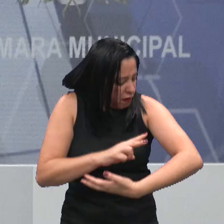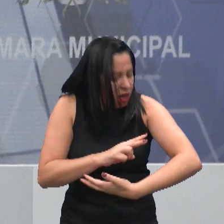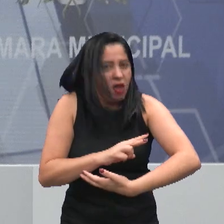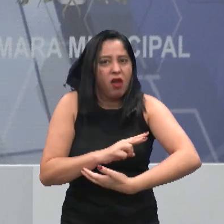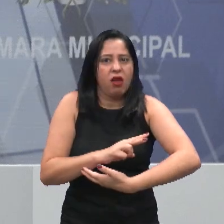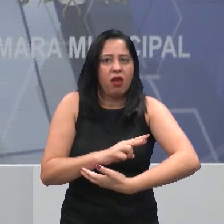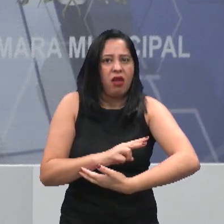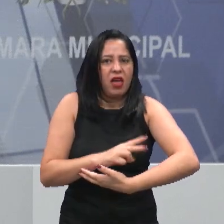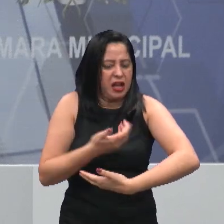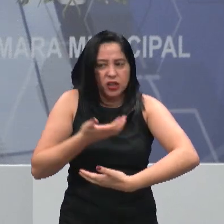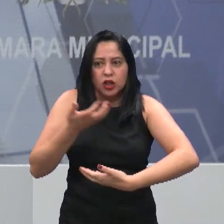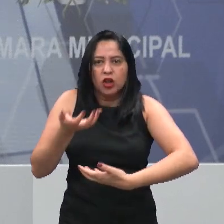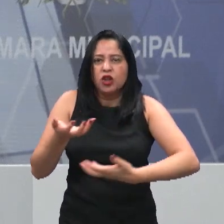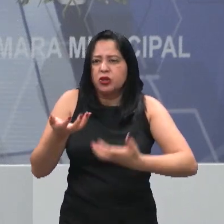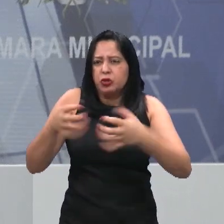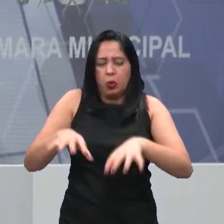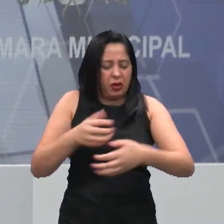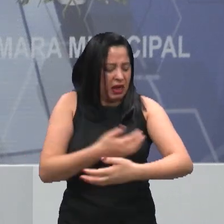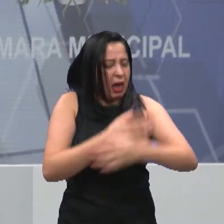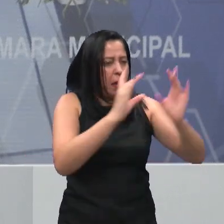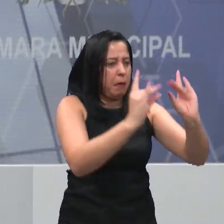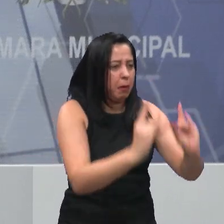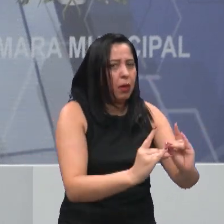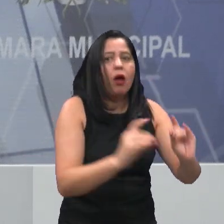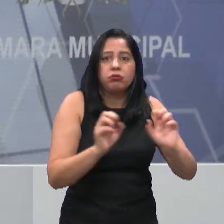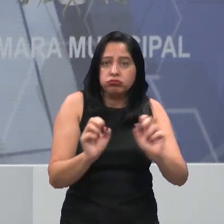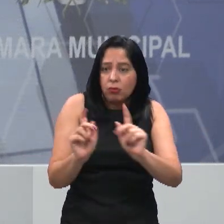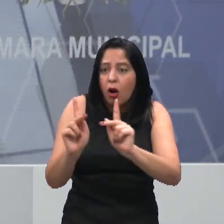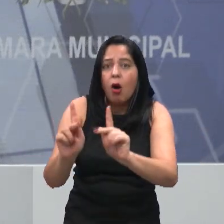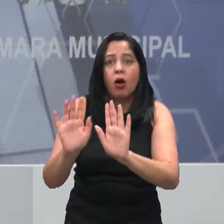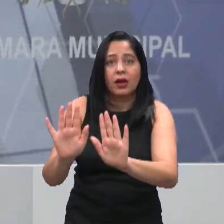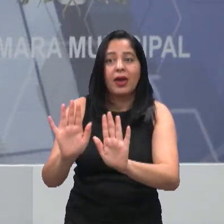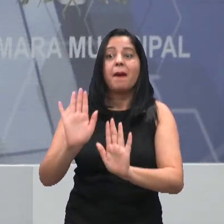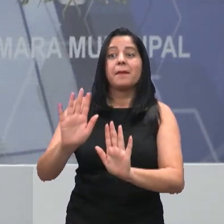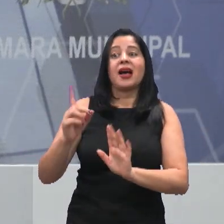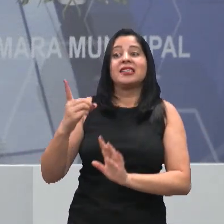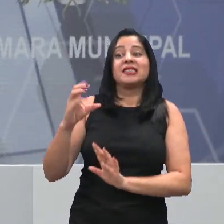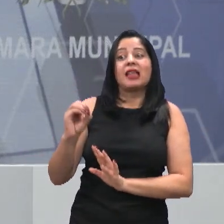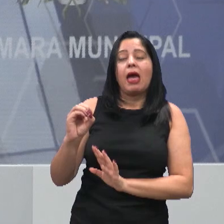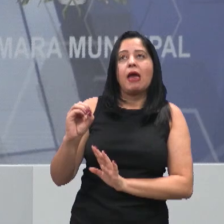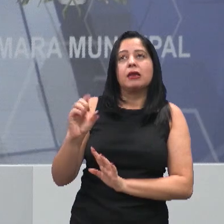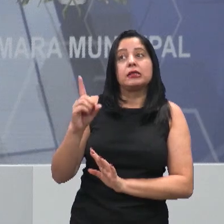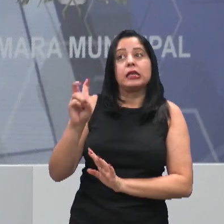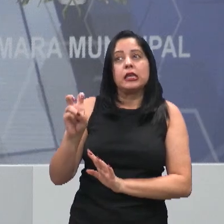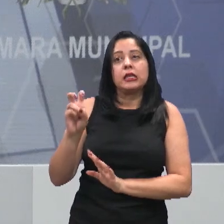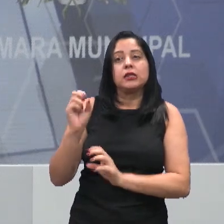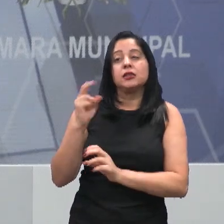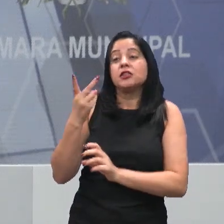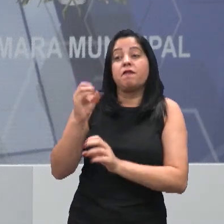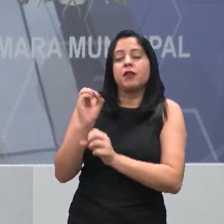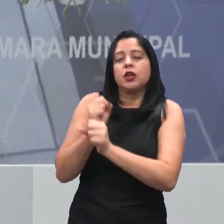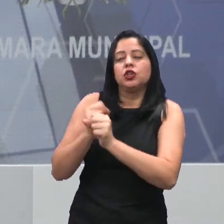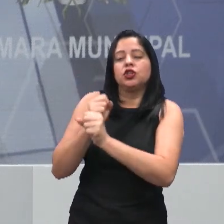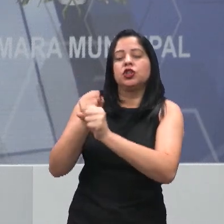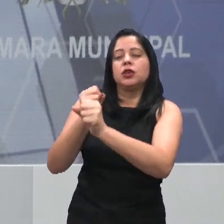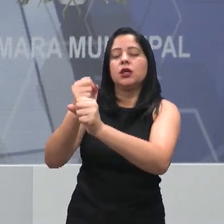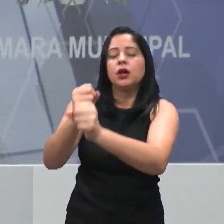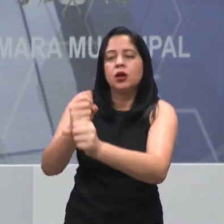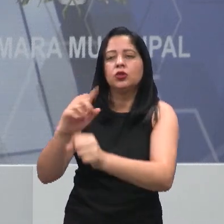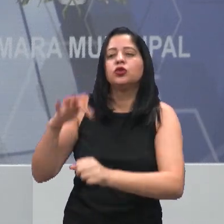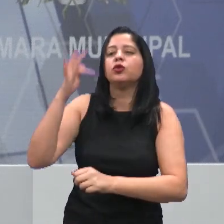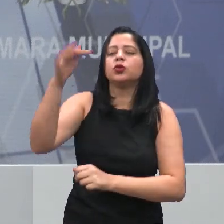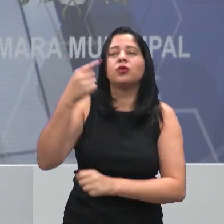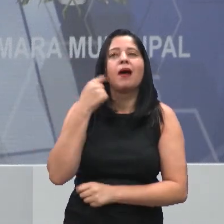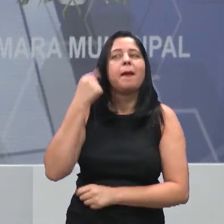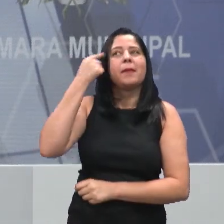fazer o sepultamento, eu imagino que essa mãe, daqui a 10, 15, 20 anos, ela pode olhar para trás e pensar, nossa,